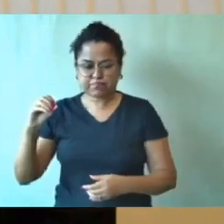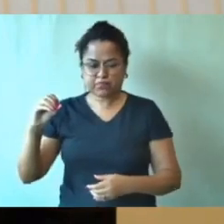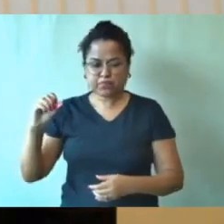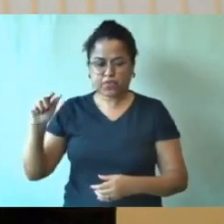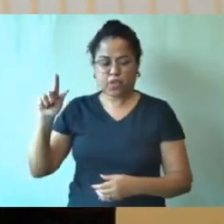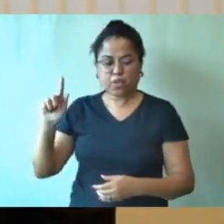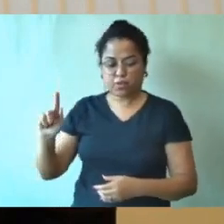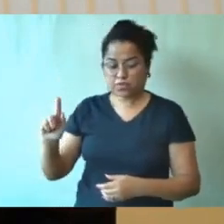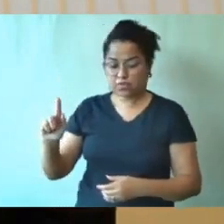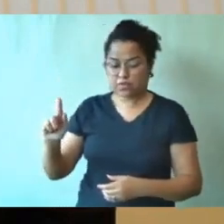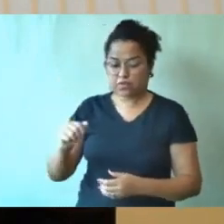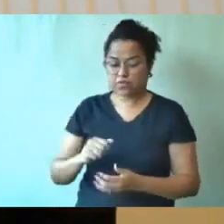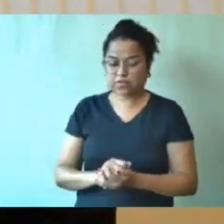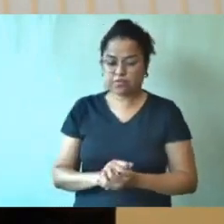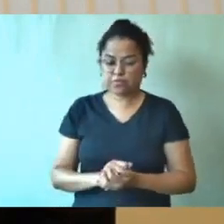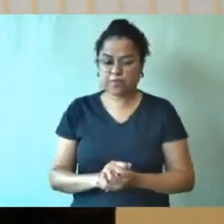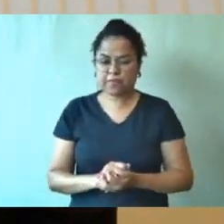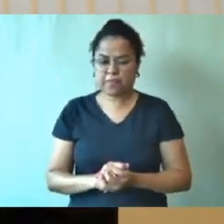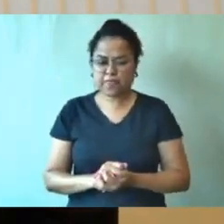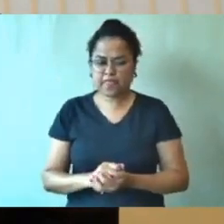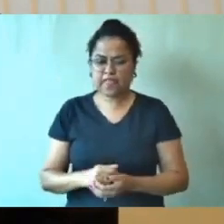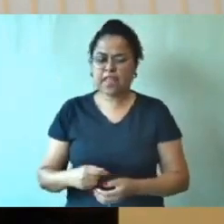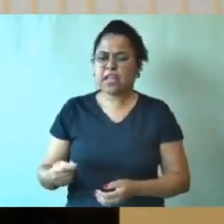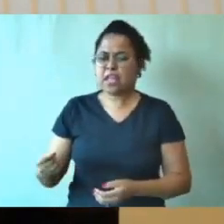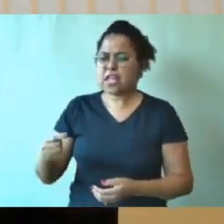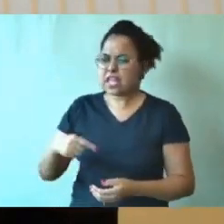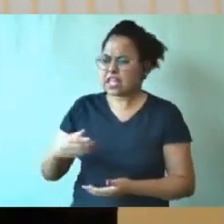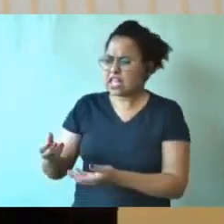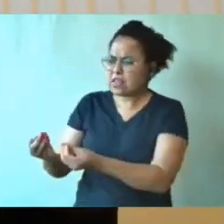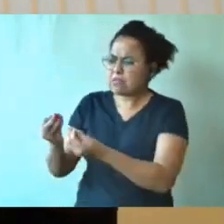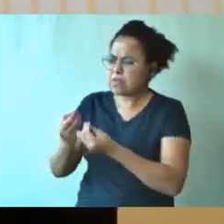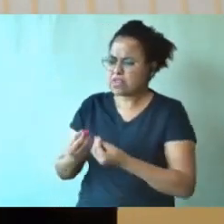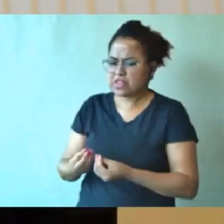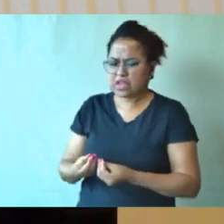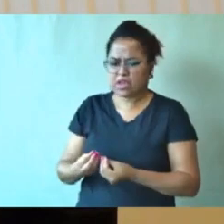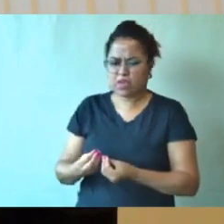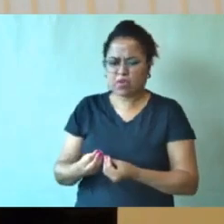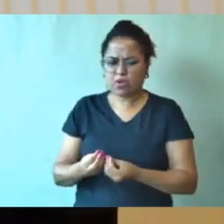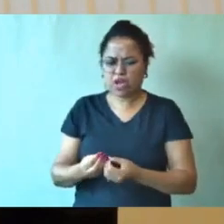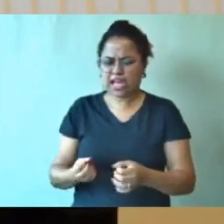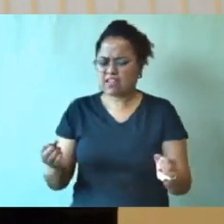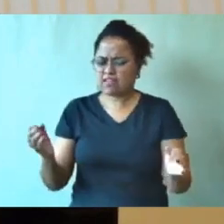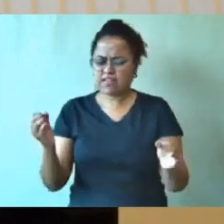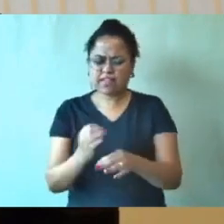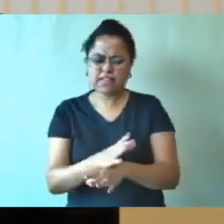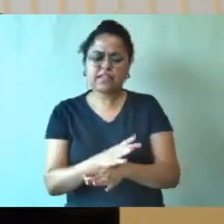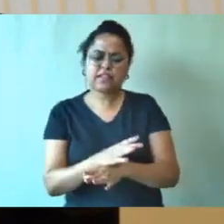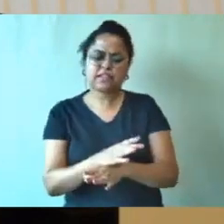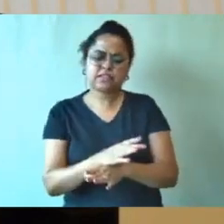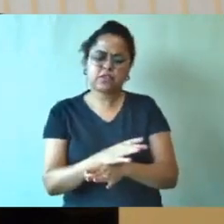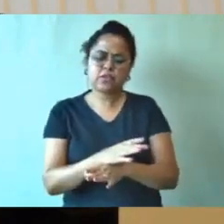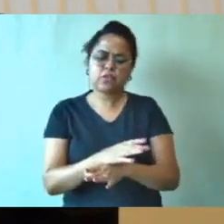Ele pegou, me deu plena e total quitação da dívida que eu tinha com o grupo deles.